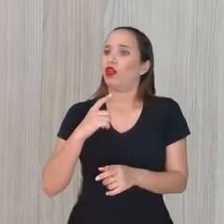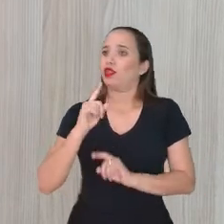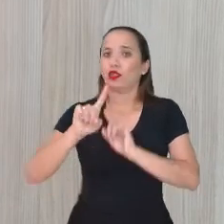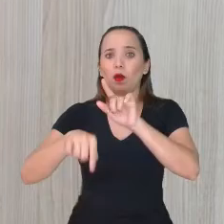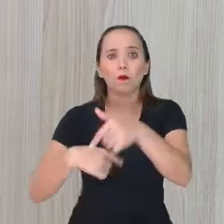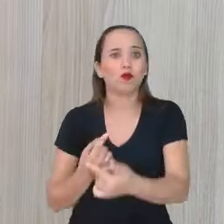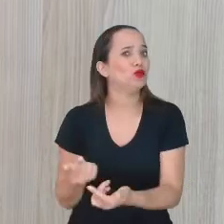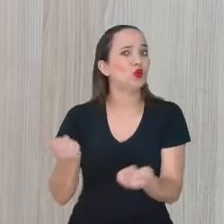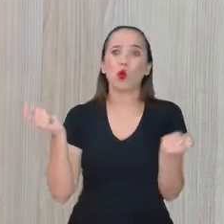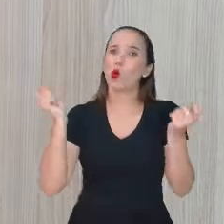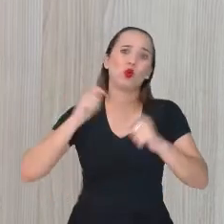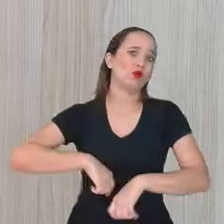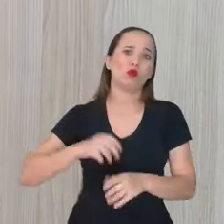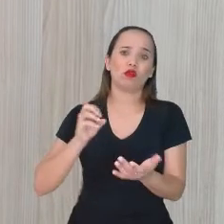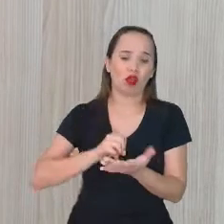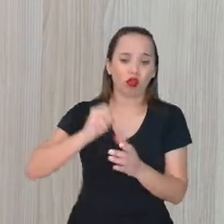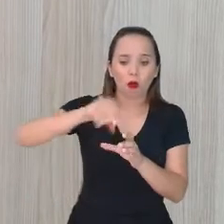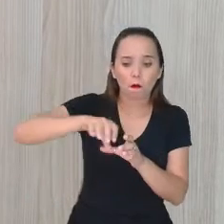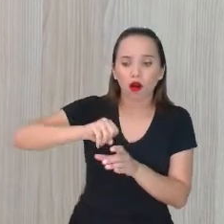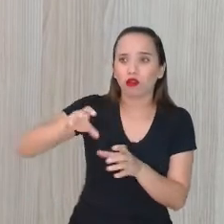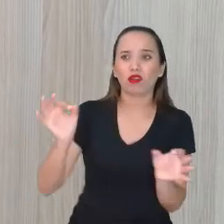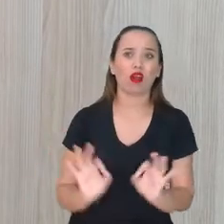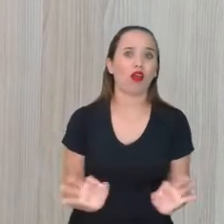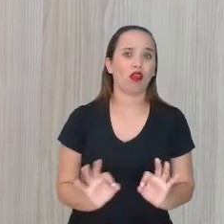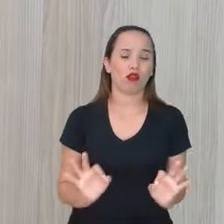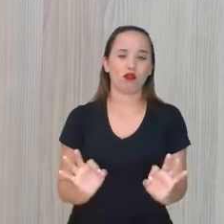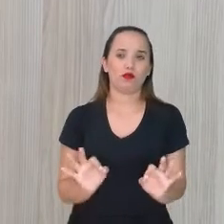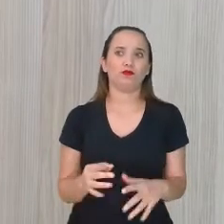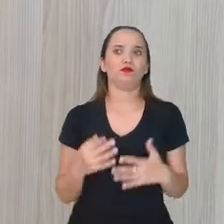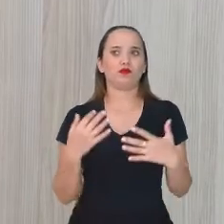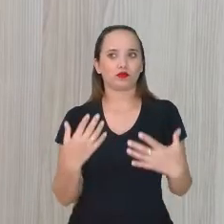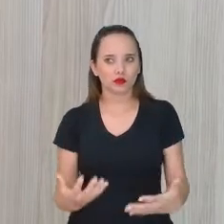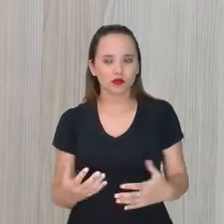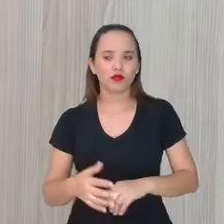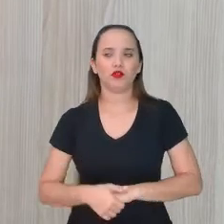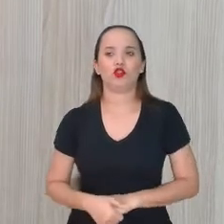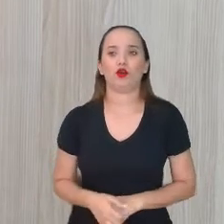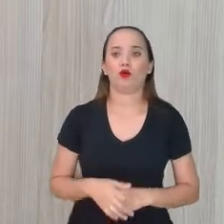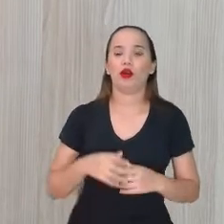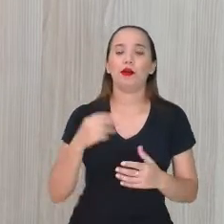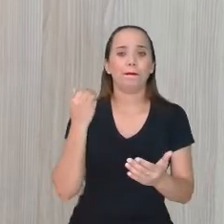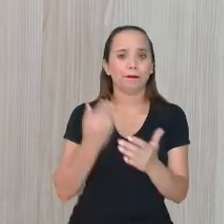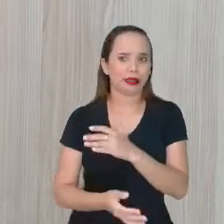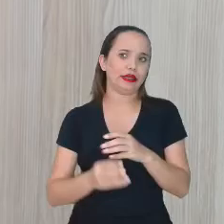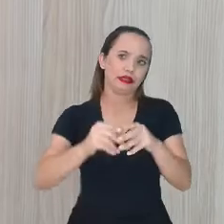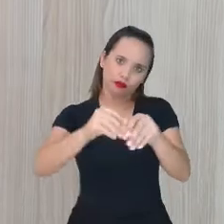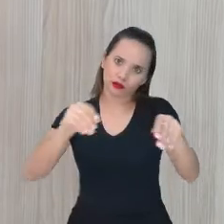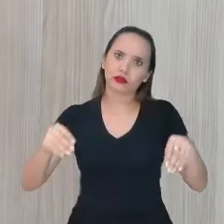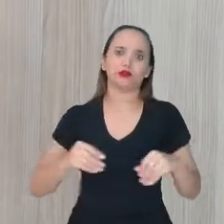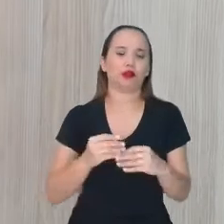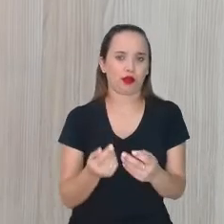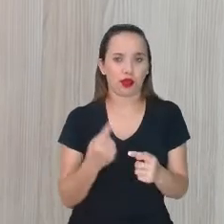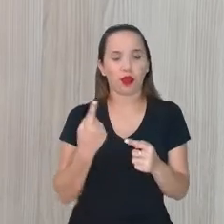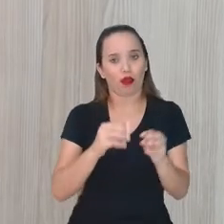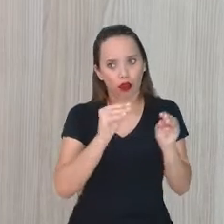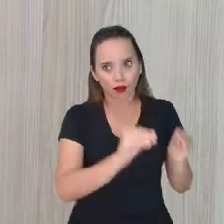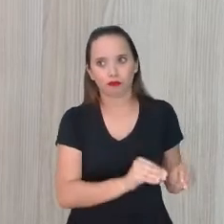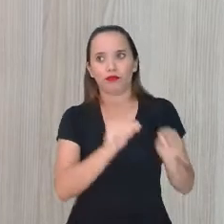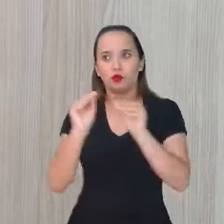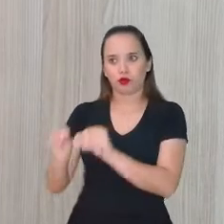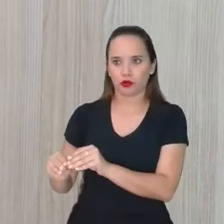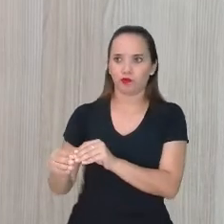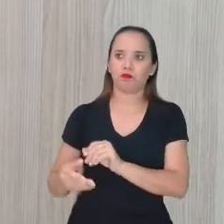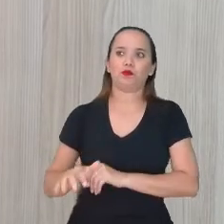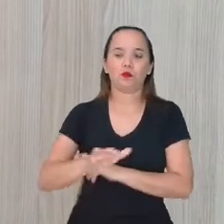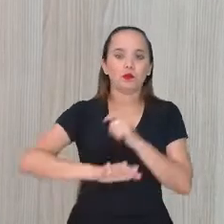Então, ou seja, aquela área que já não é mais produtiva, então o agricultor não quer mais aquela terra que é improdutiva. Vai para outra área, aquela área ficou